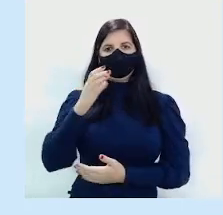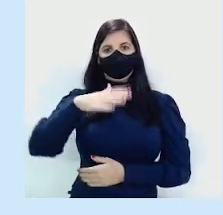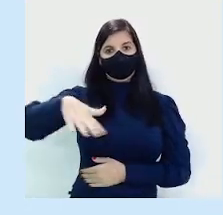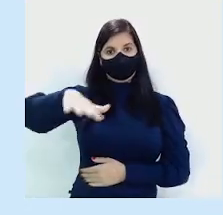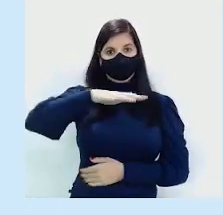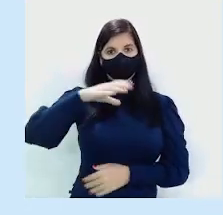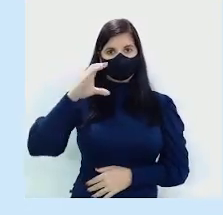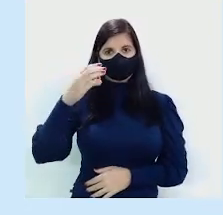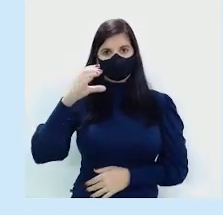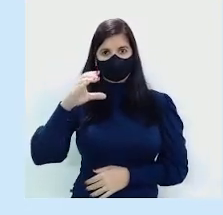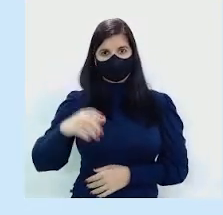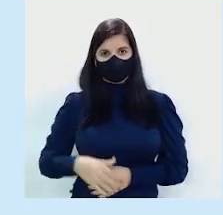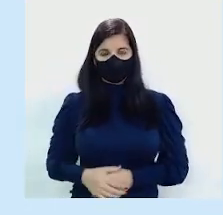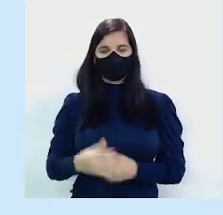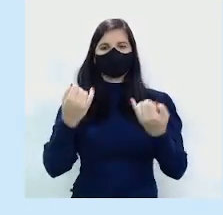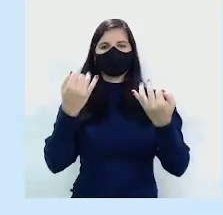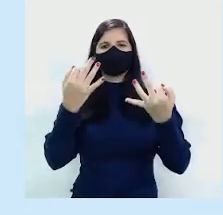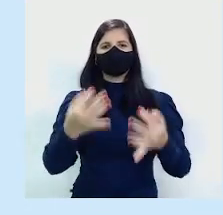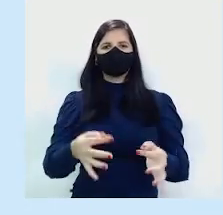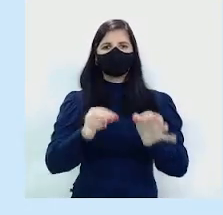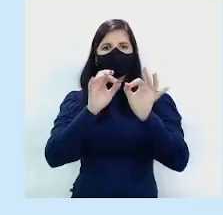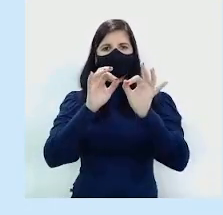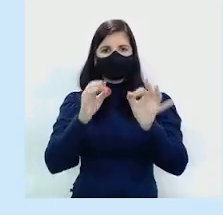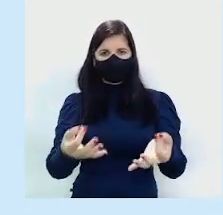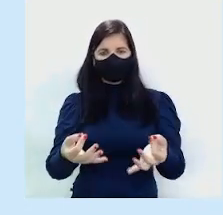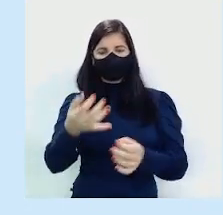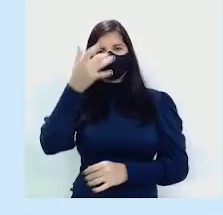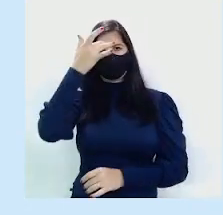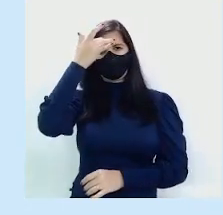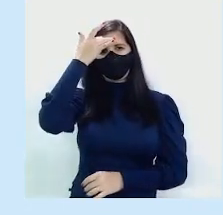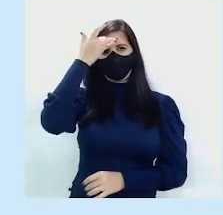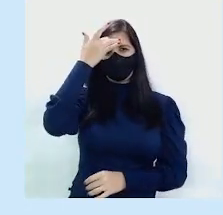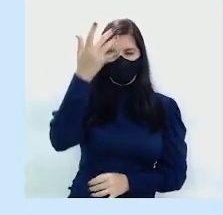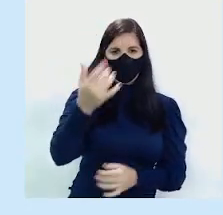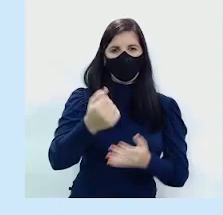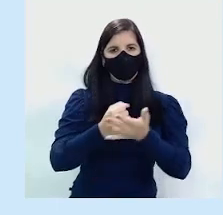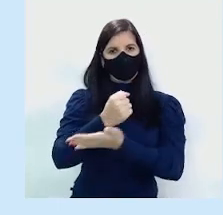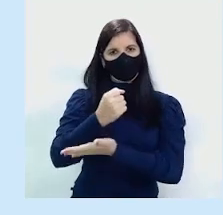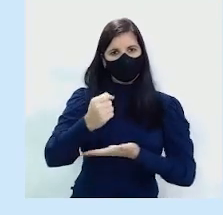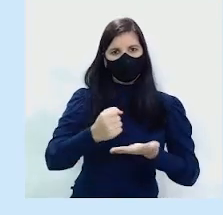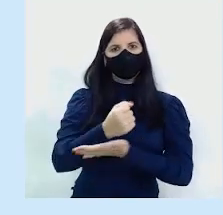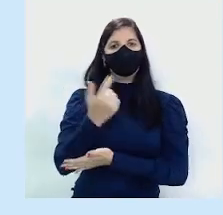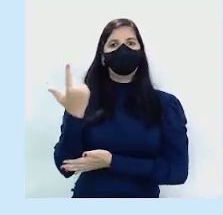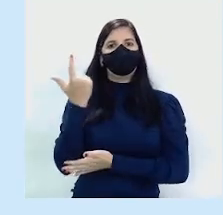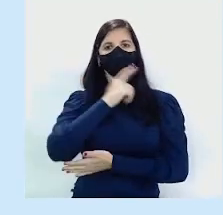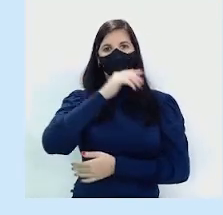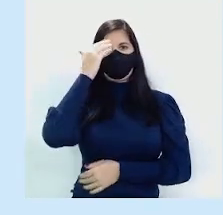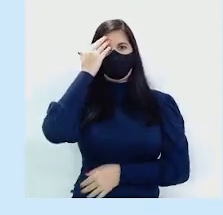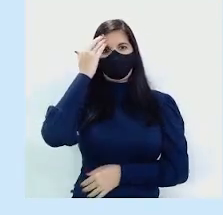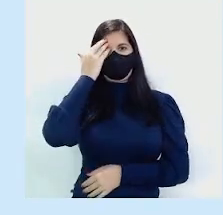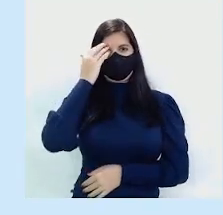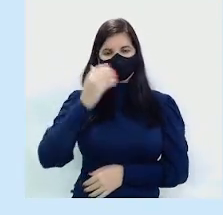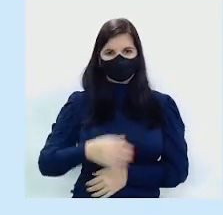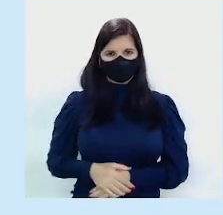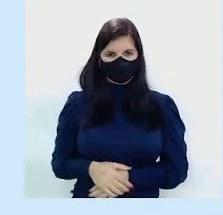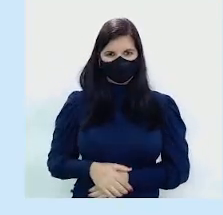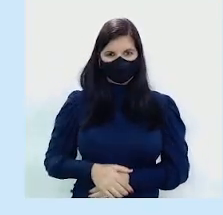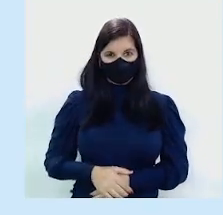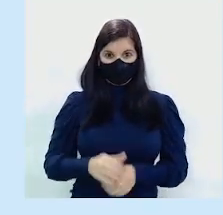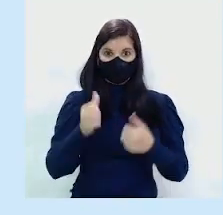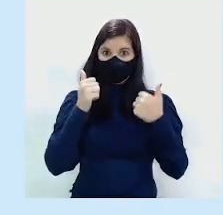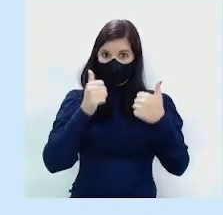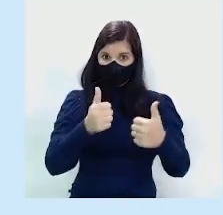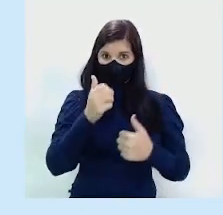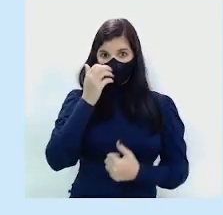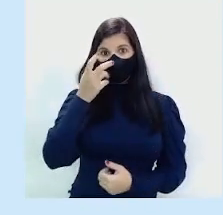cientistas. Explicar de uma forma simples, de uma forma fácil, para que nós possamos compreender. Deu para entender,